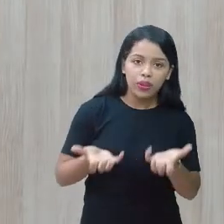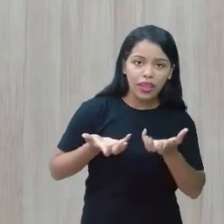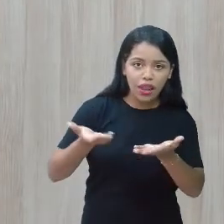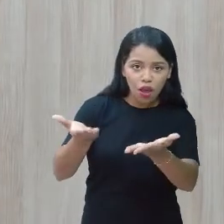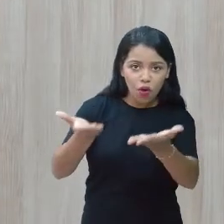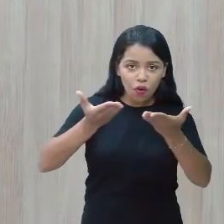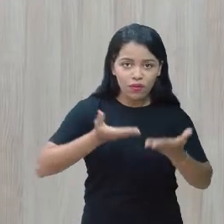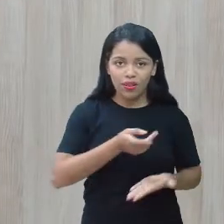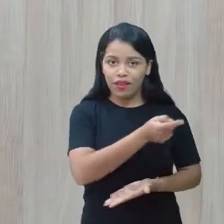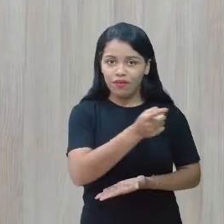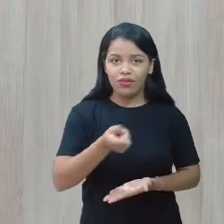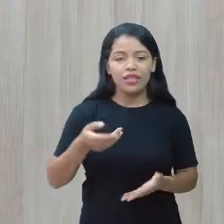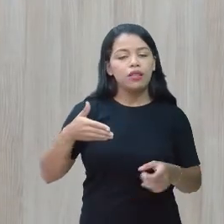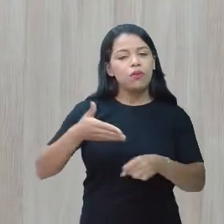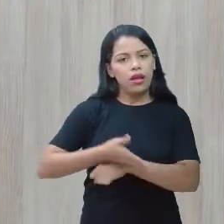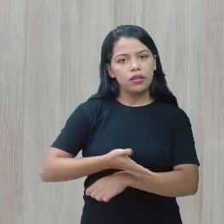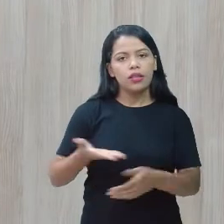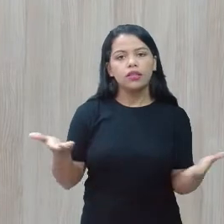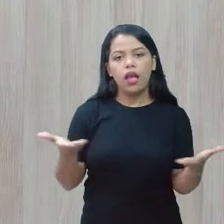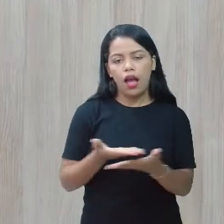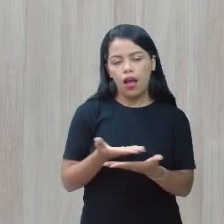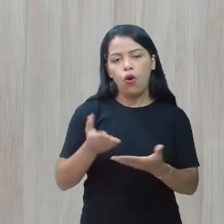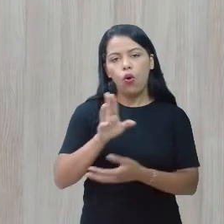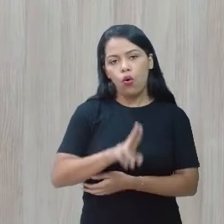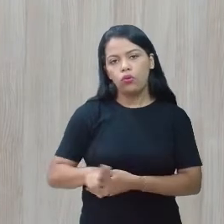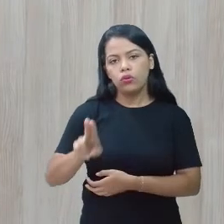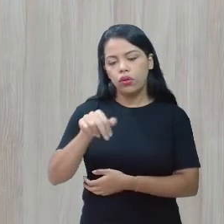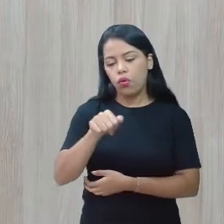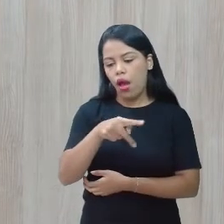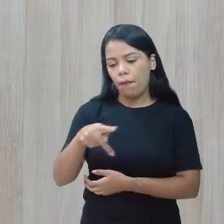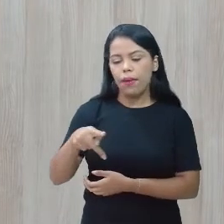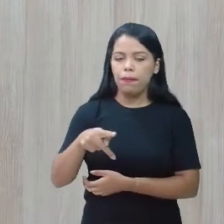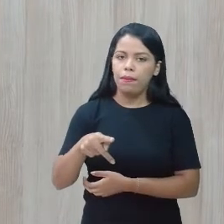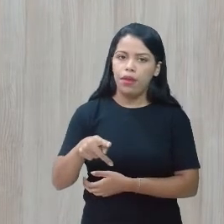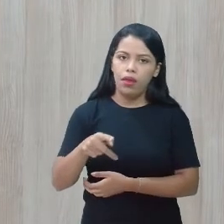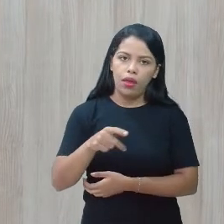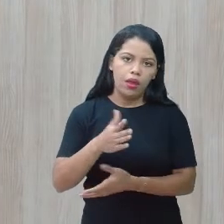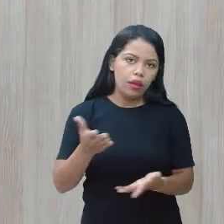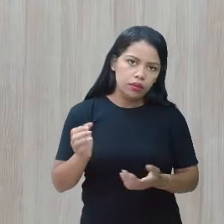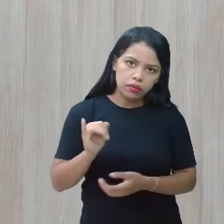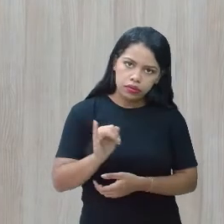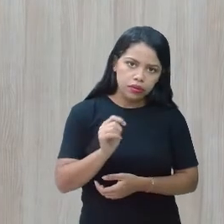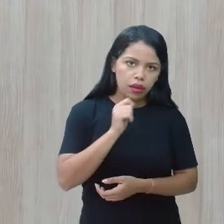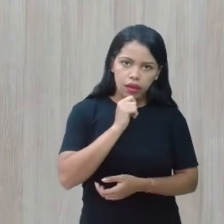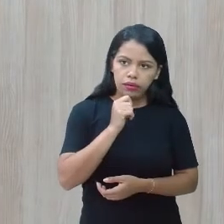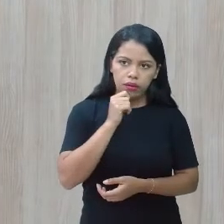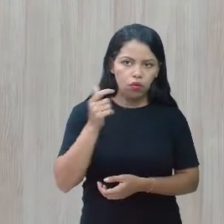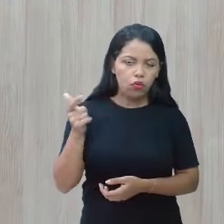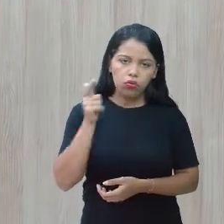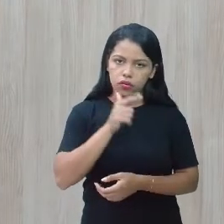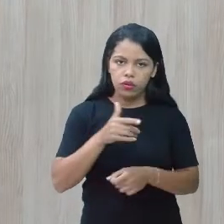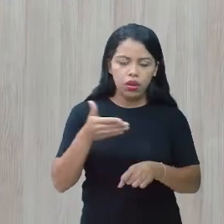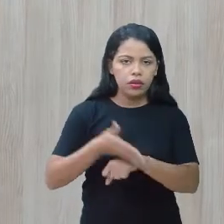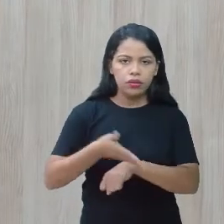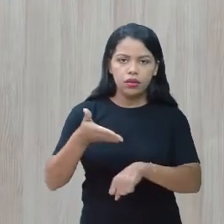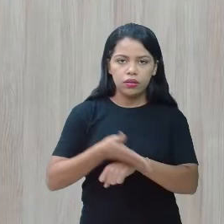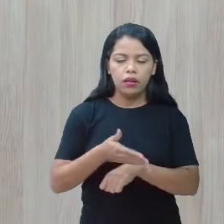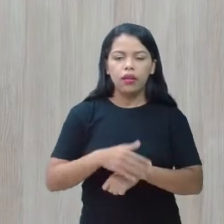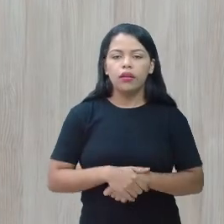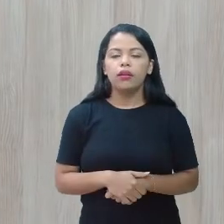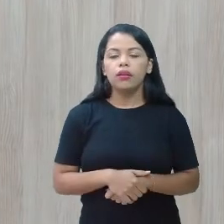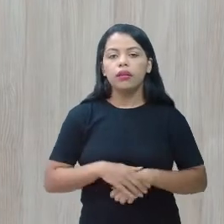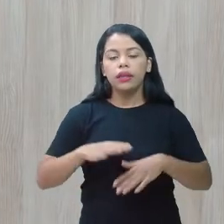estarem acessando agora pelo aplicativo, aqueles que ainda não acessaram, que estão chegando, mas